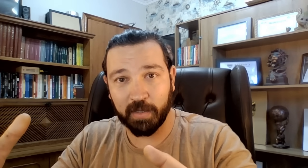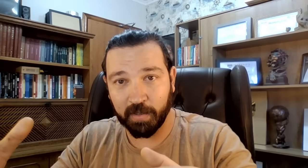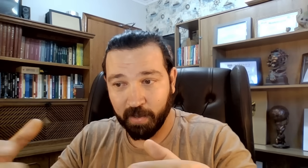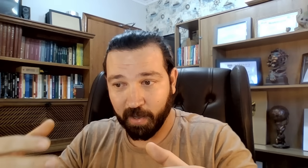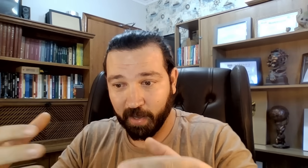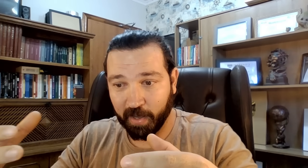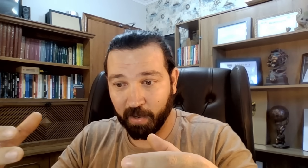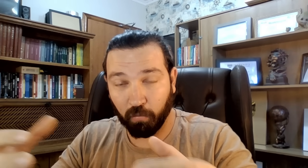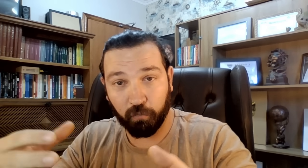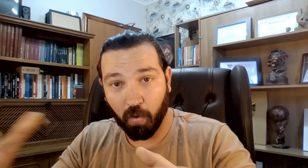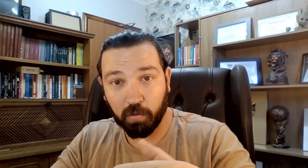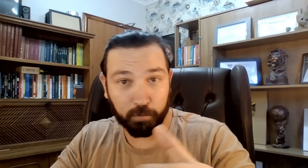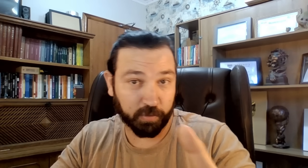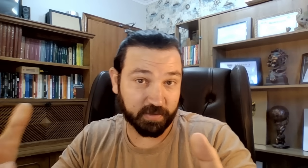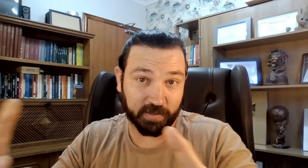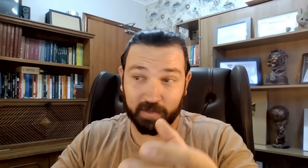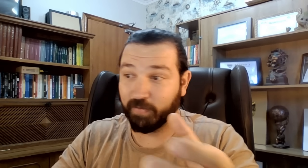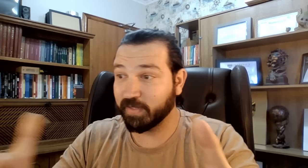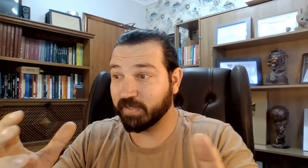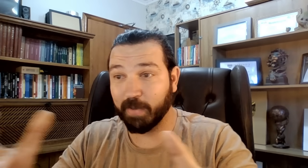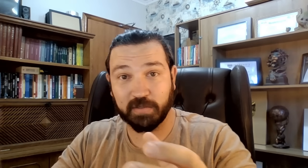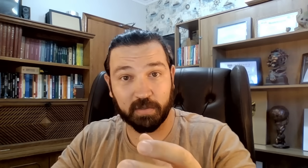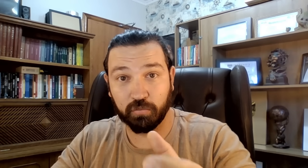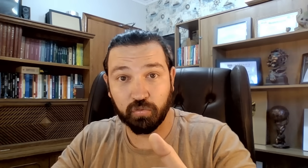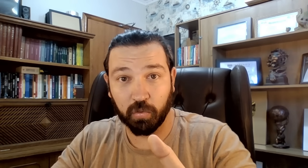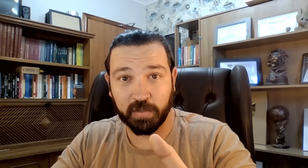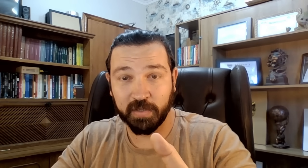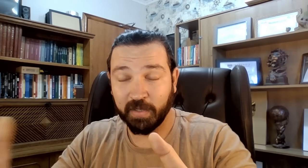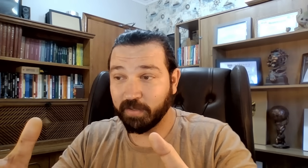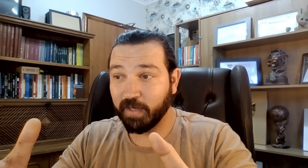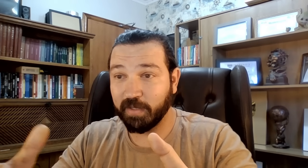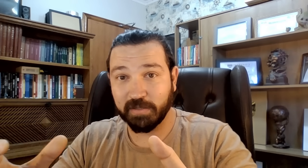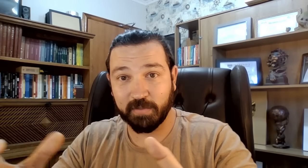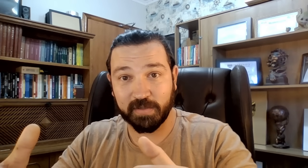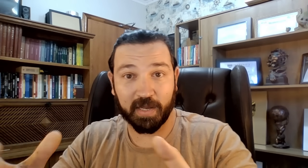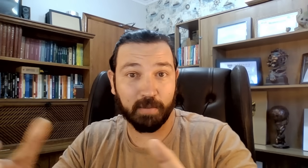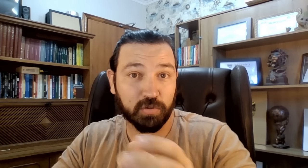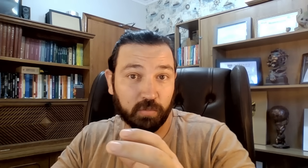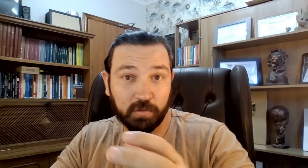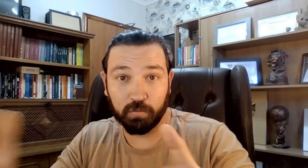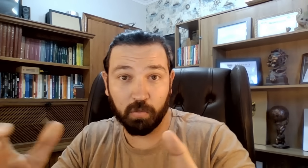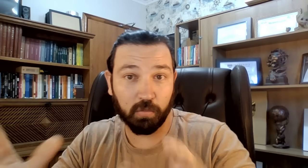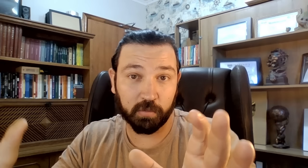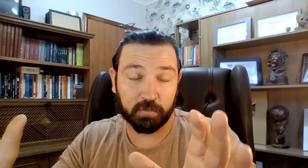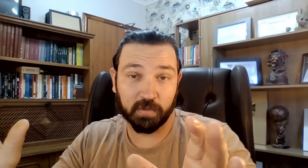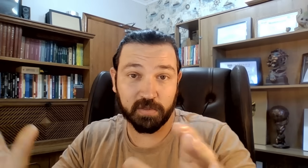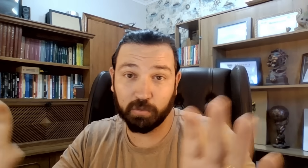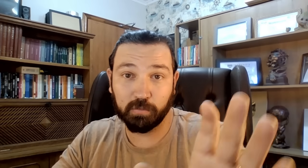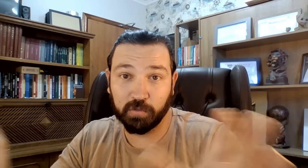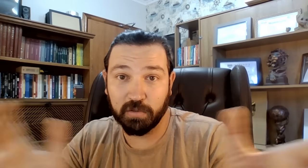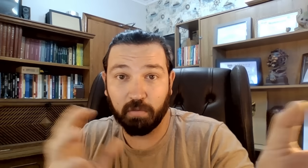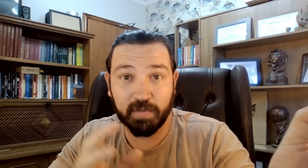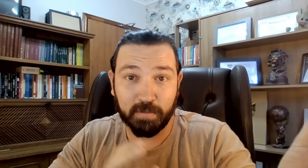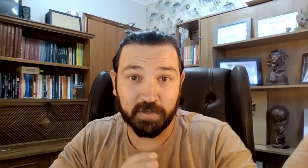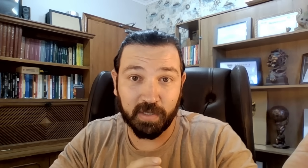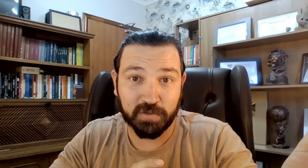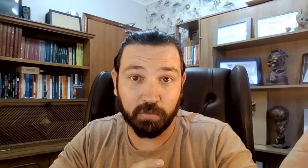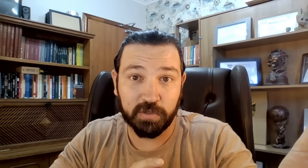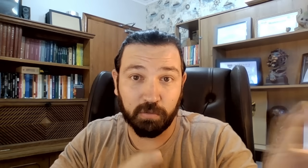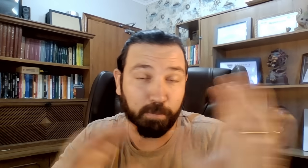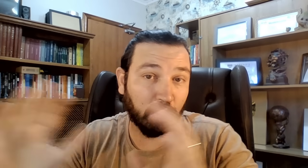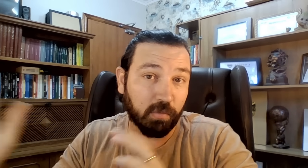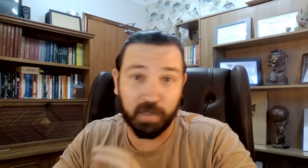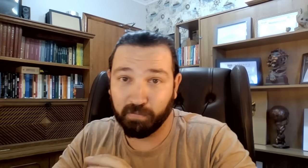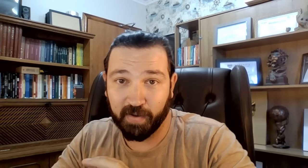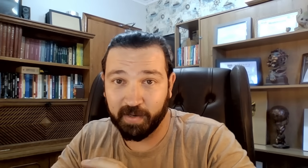tira ali a o foco porque você tem que fazer sabatina dos dois e aí às vezes acaba excluindo um ou outro se todo mundo resolver sabatinar